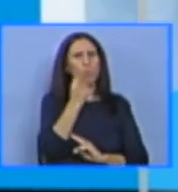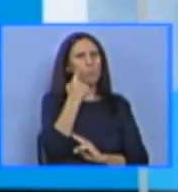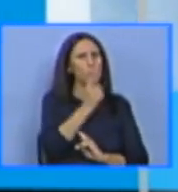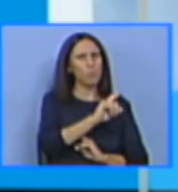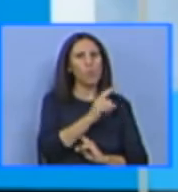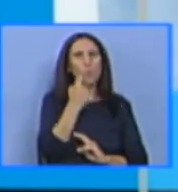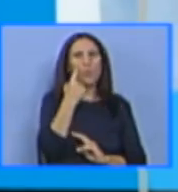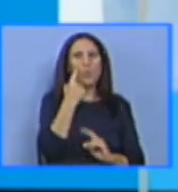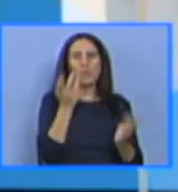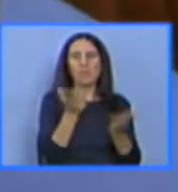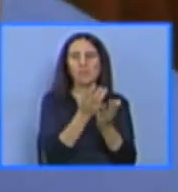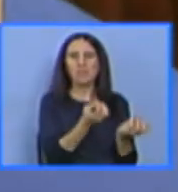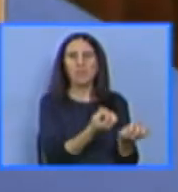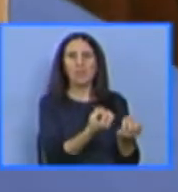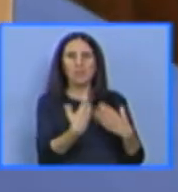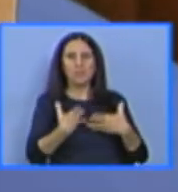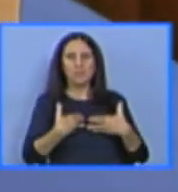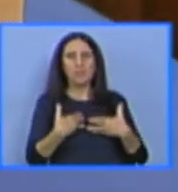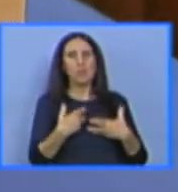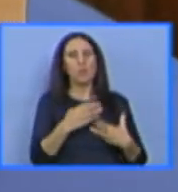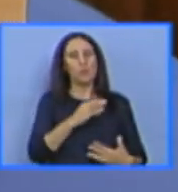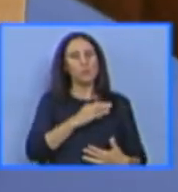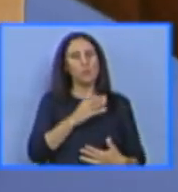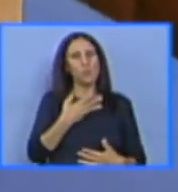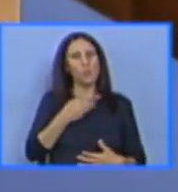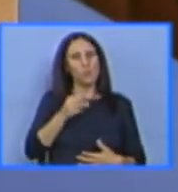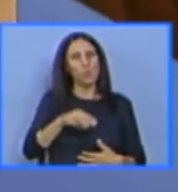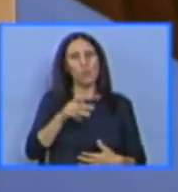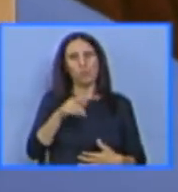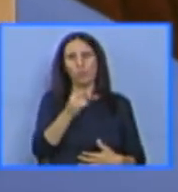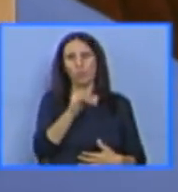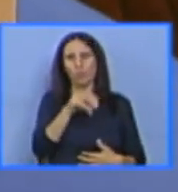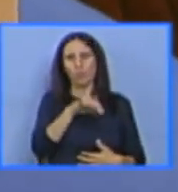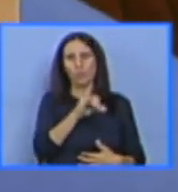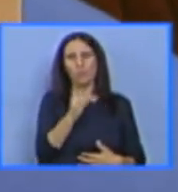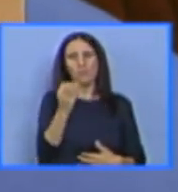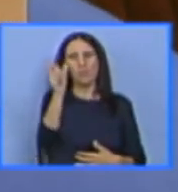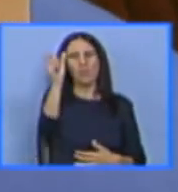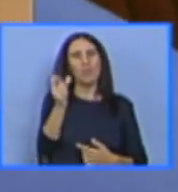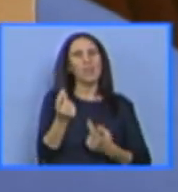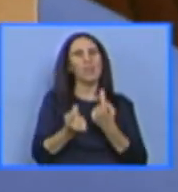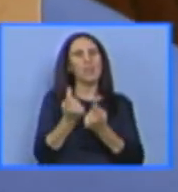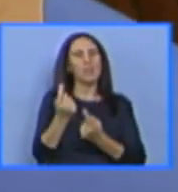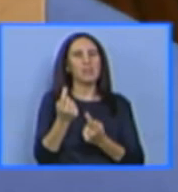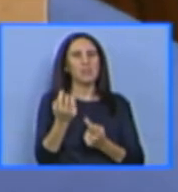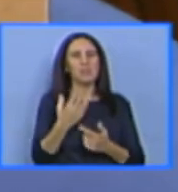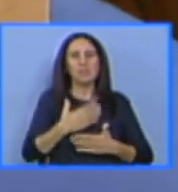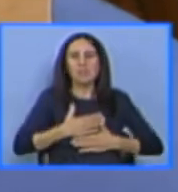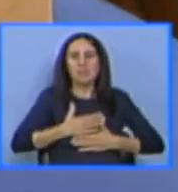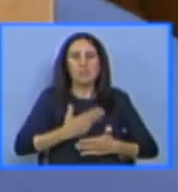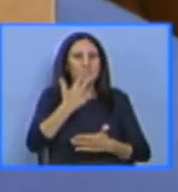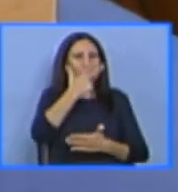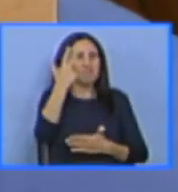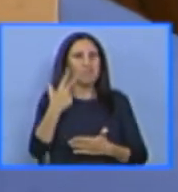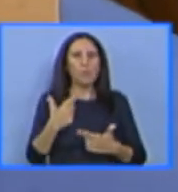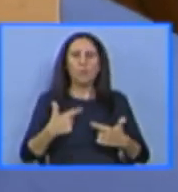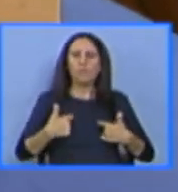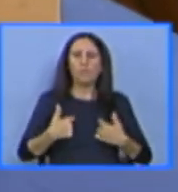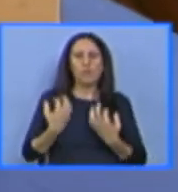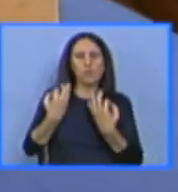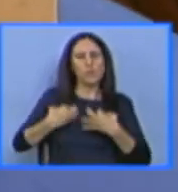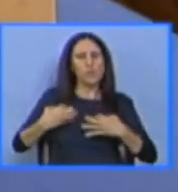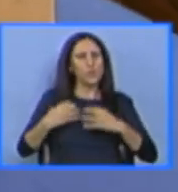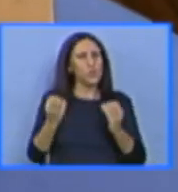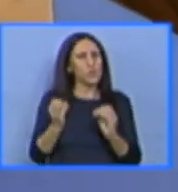conhecidos, acho que o Sr. Dom António se enquadra exatamente em alguém que se deu totalmente, sem cuidar de si